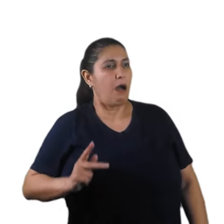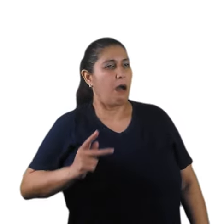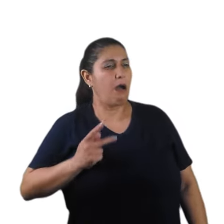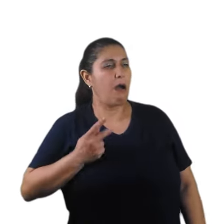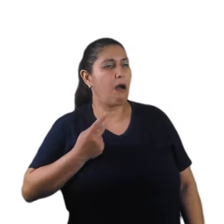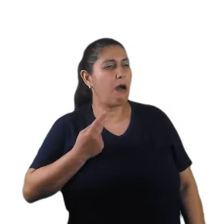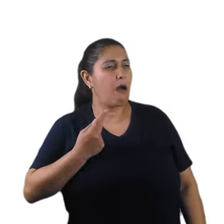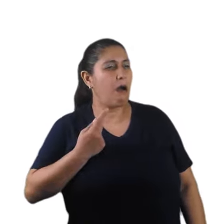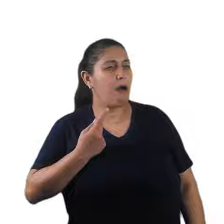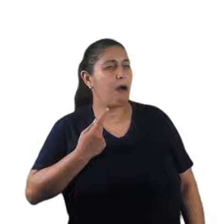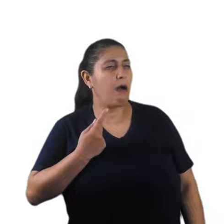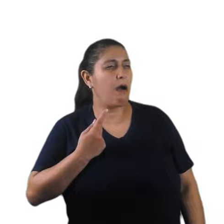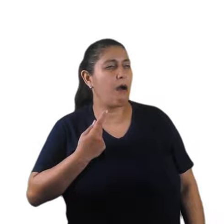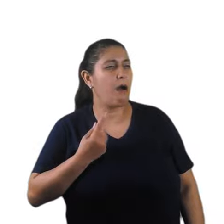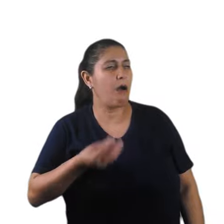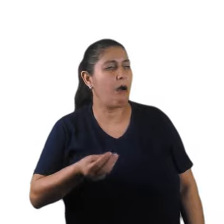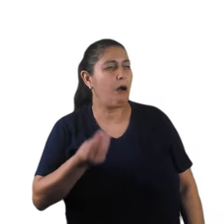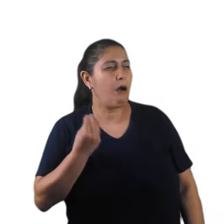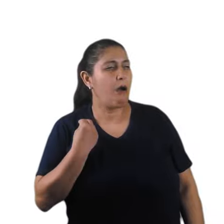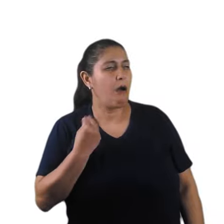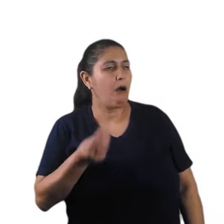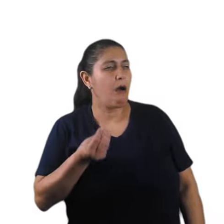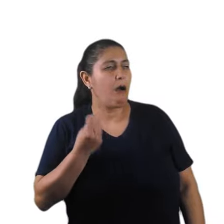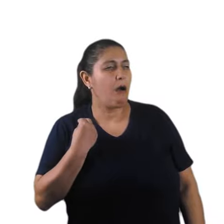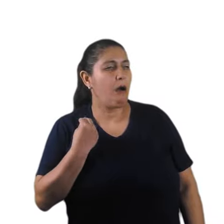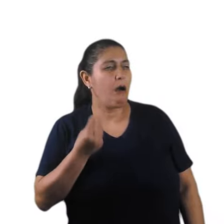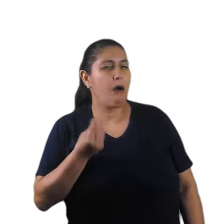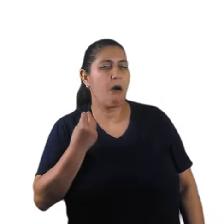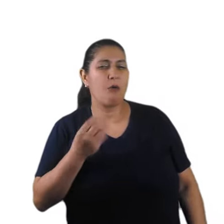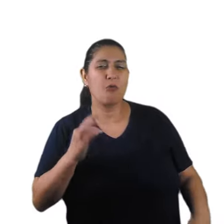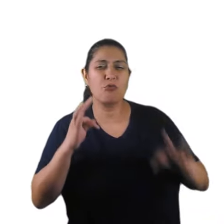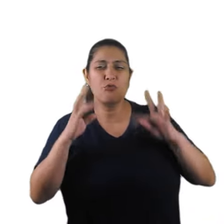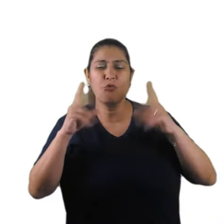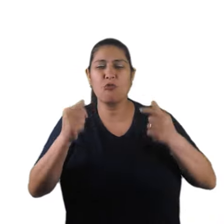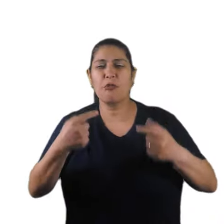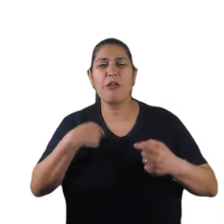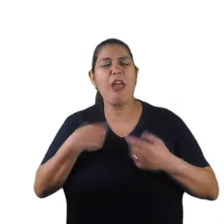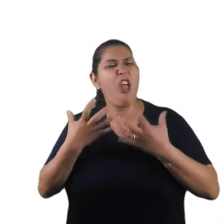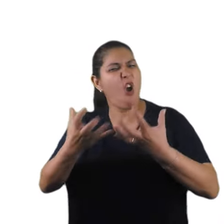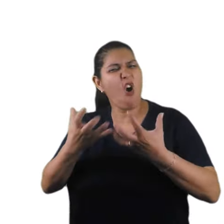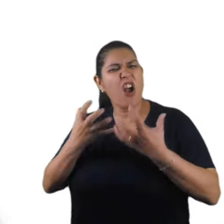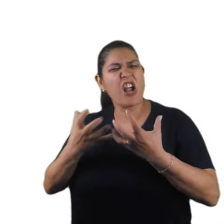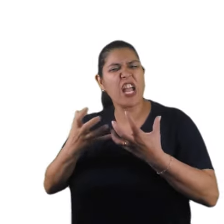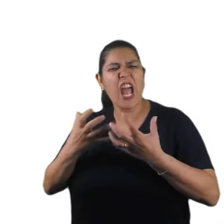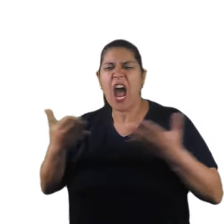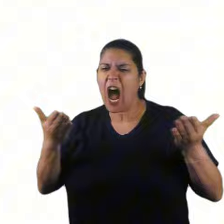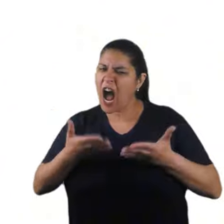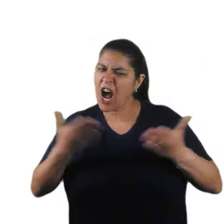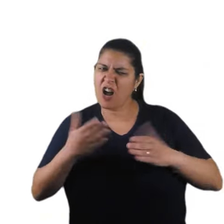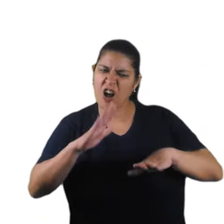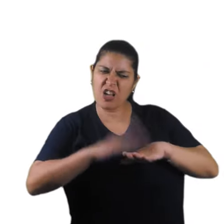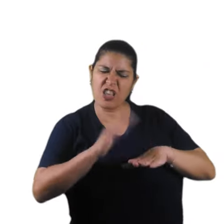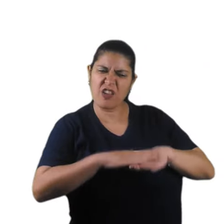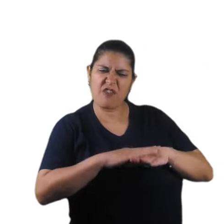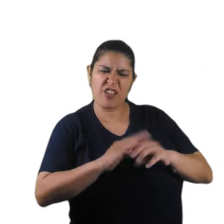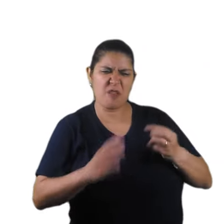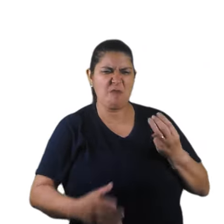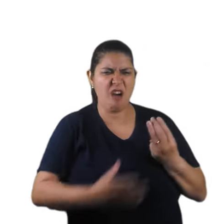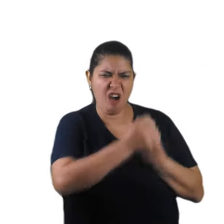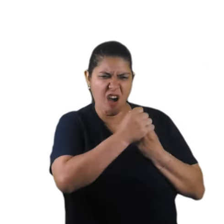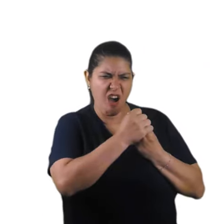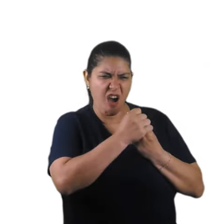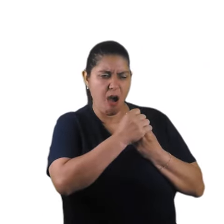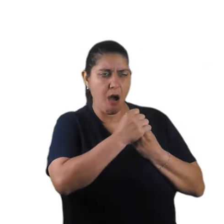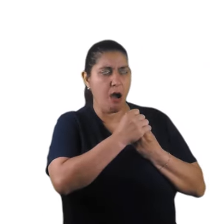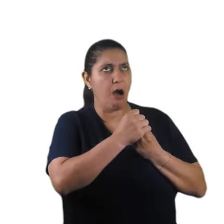Amã deve ter ficado desconcertado. Imaginem só, toda a honra que ele desejou para